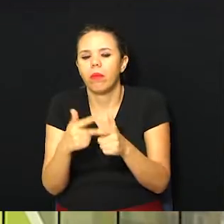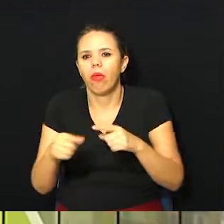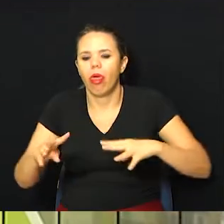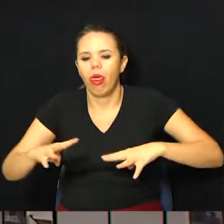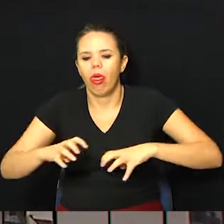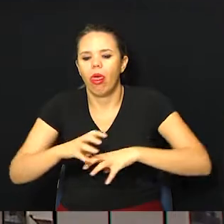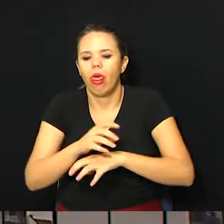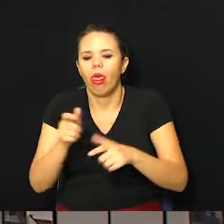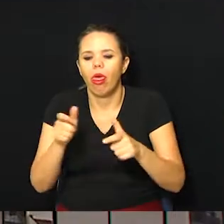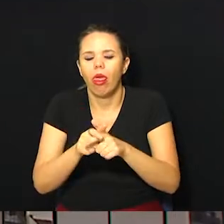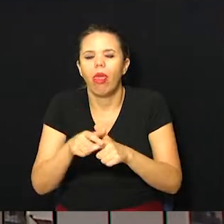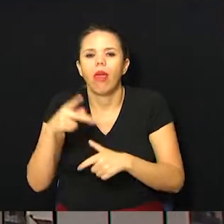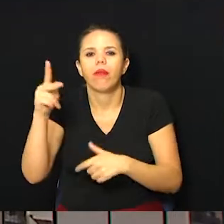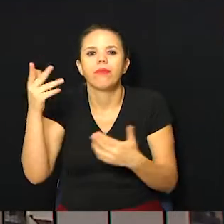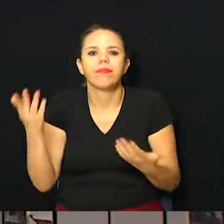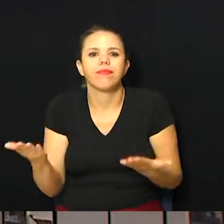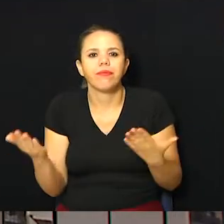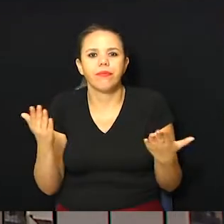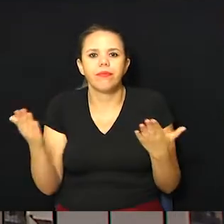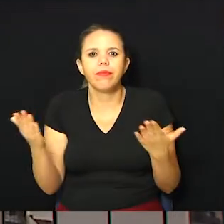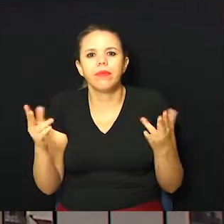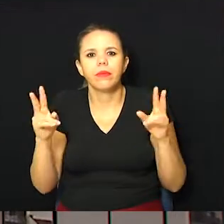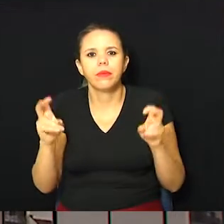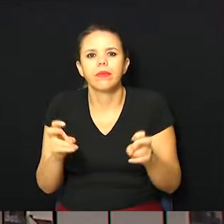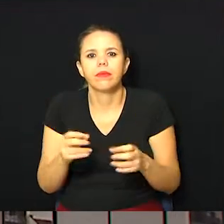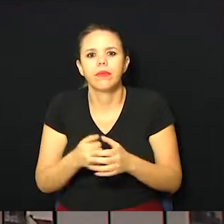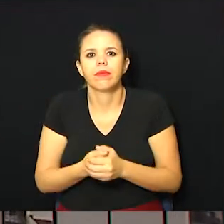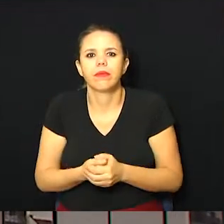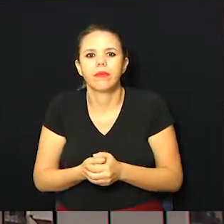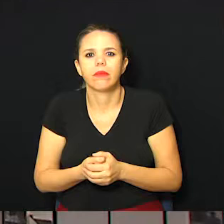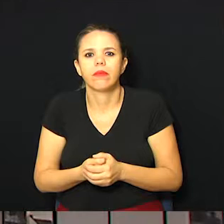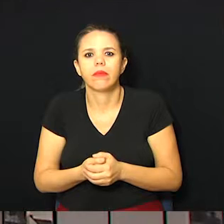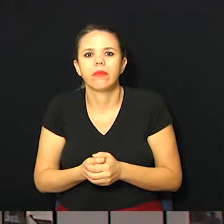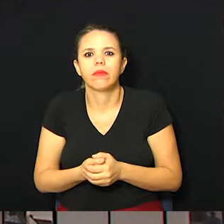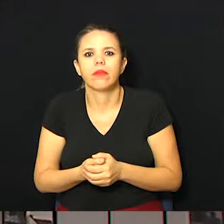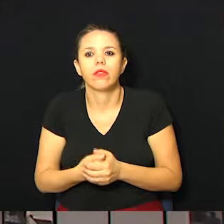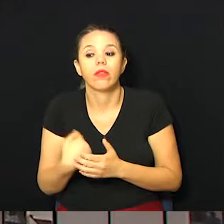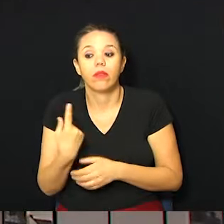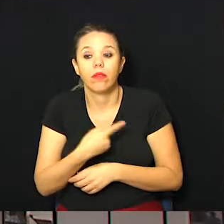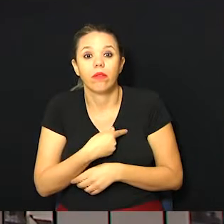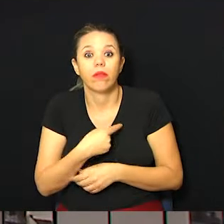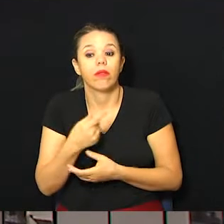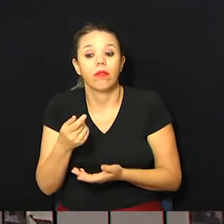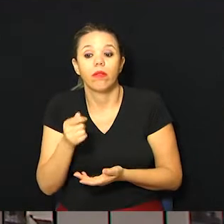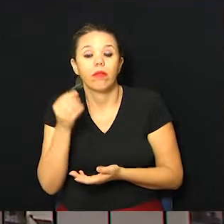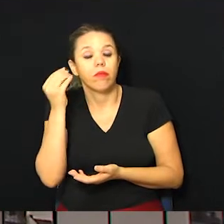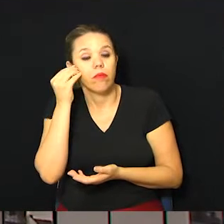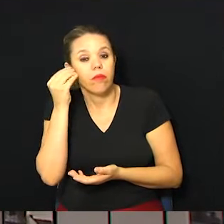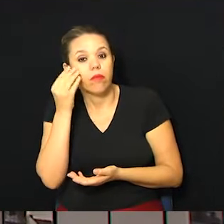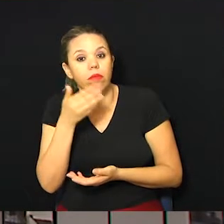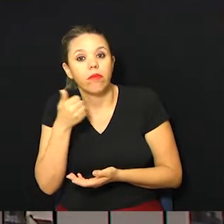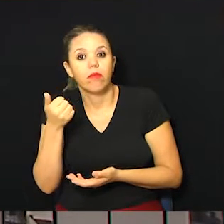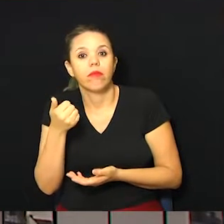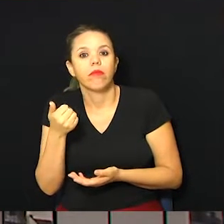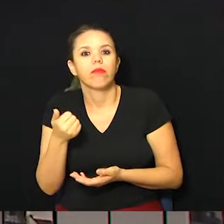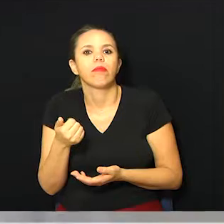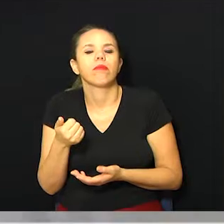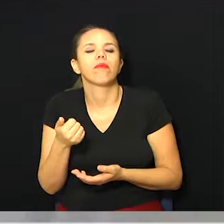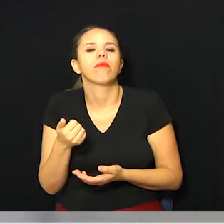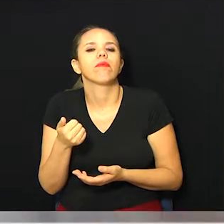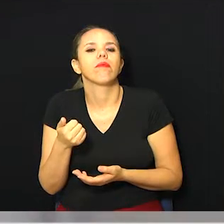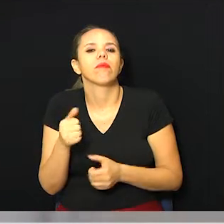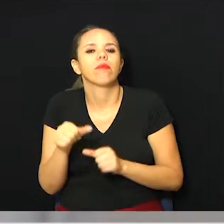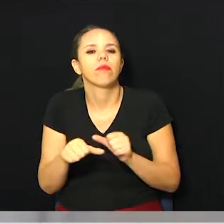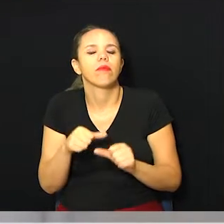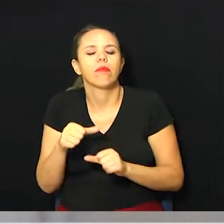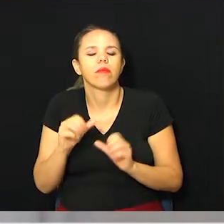por lá. Qual que é essa relação direta e qual que é o puxão de orelha que fica para a gente aqui? Vamos lá, não sei